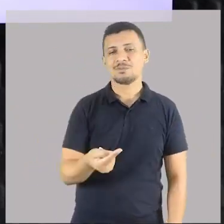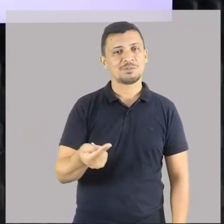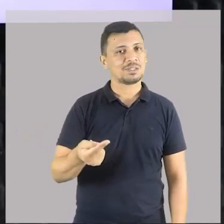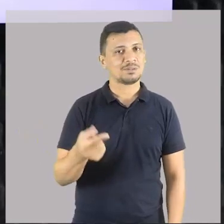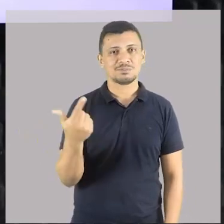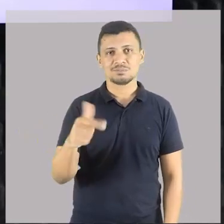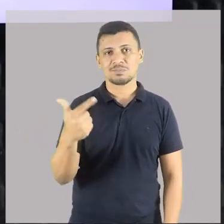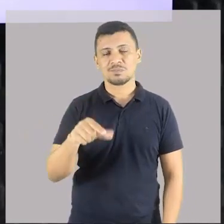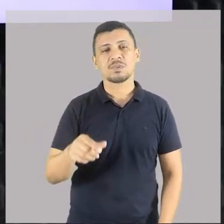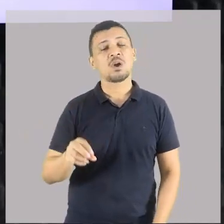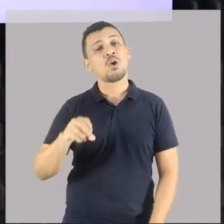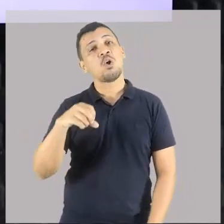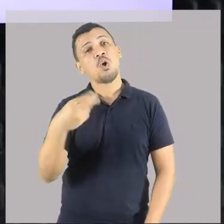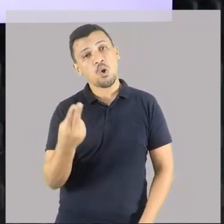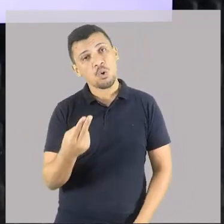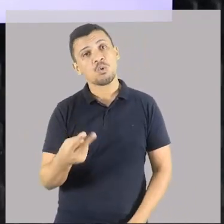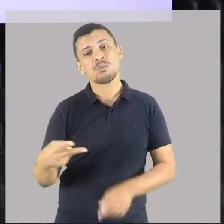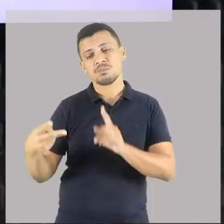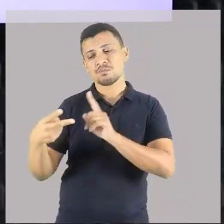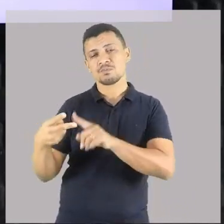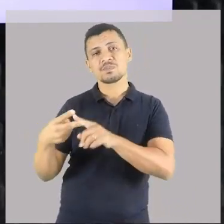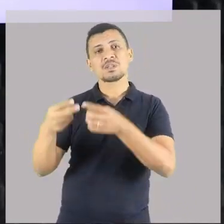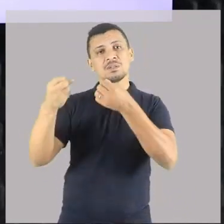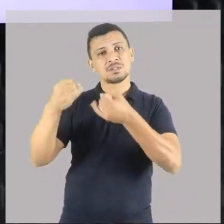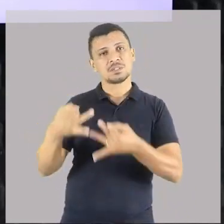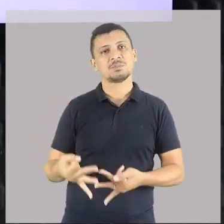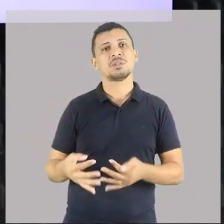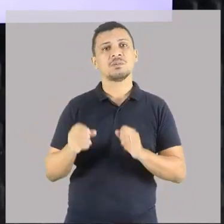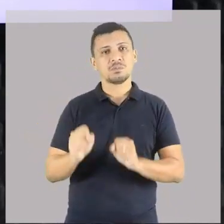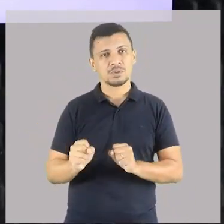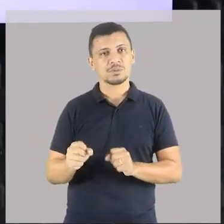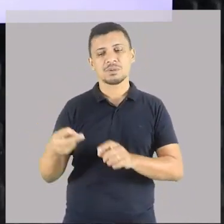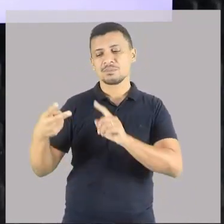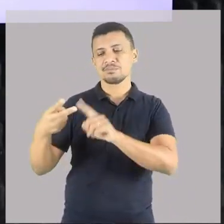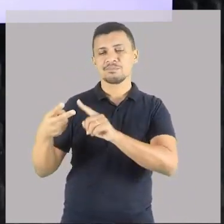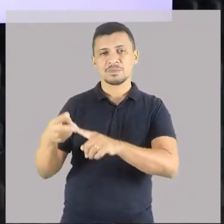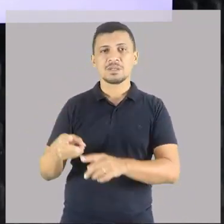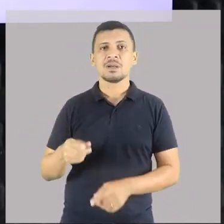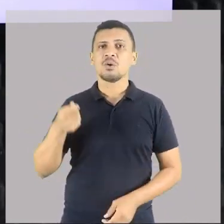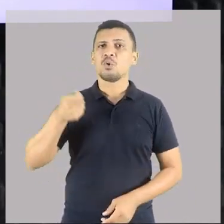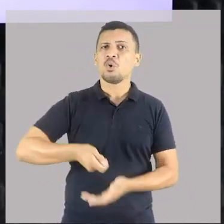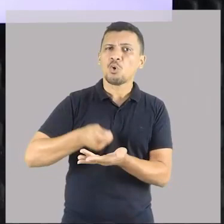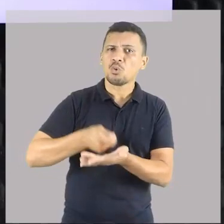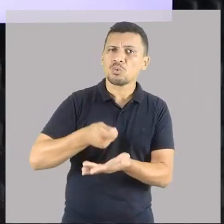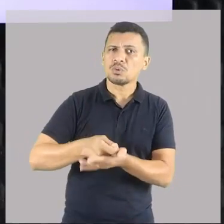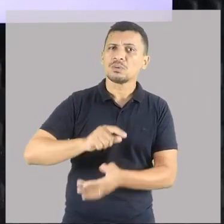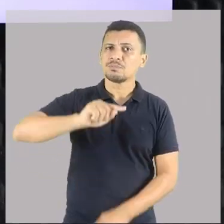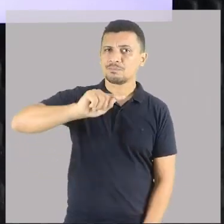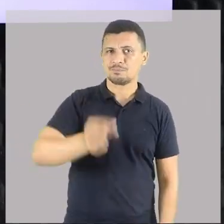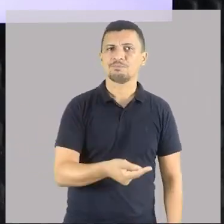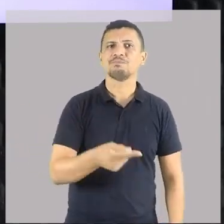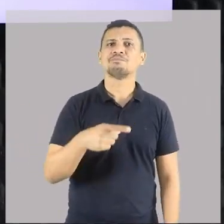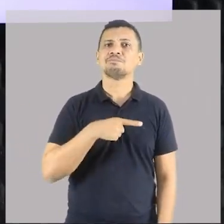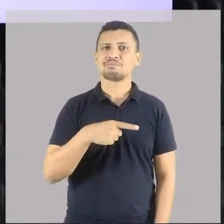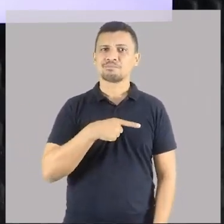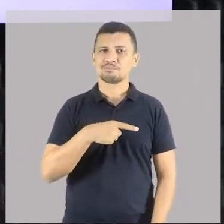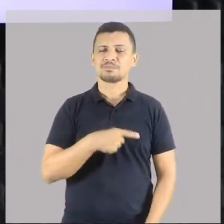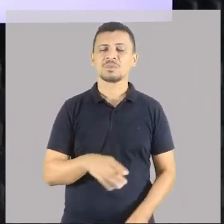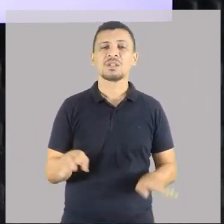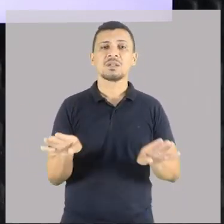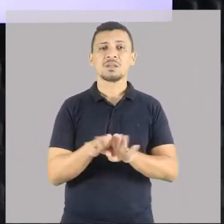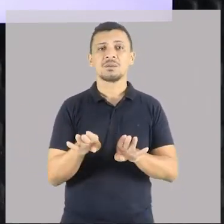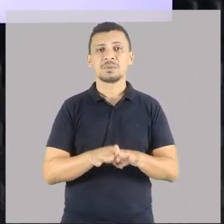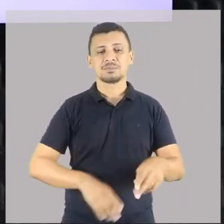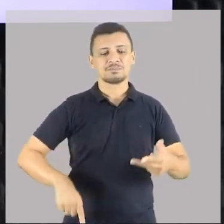Adjetiva restritiva, ou eu posso observar o valor explicativo. Aí ela será obrigatoriamente pontuada. E vimos também